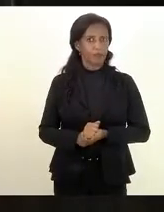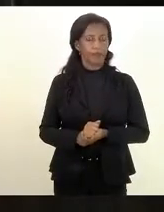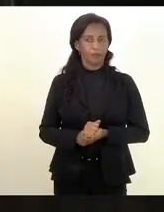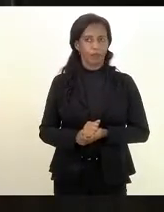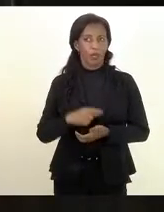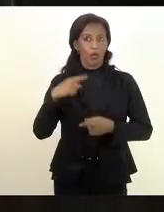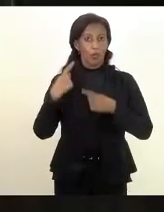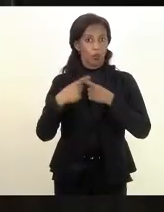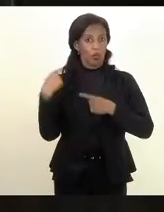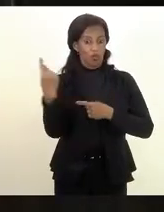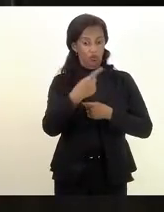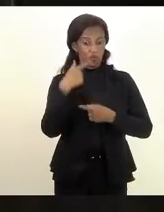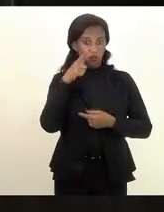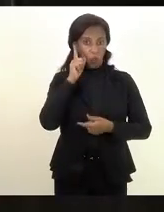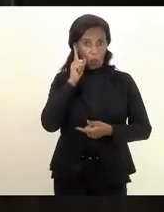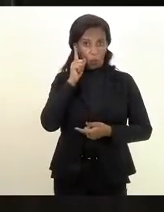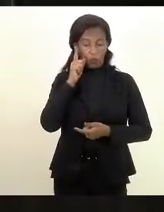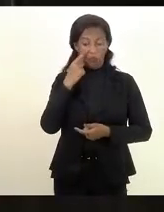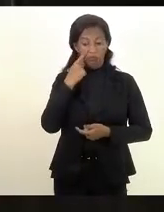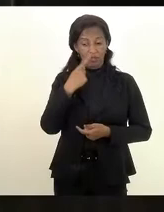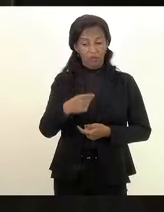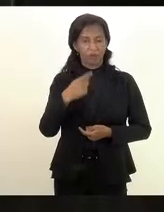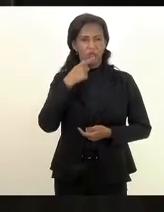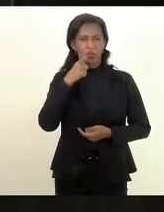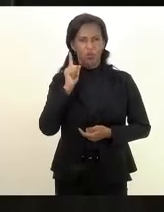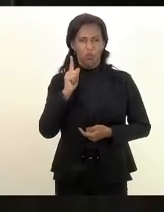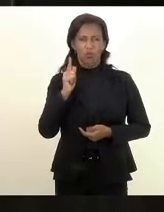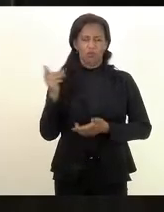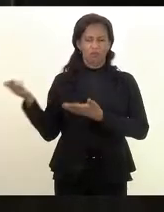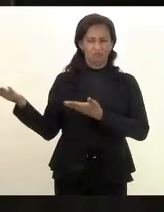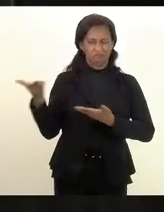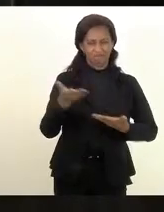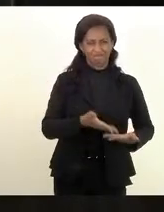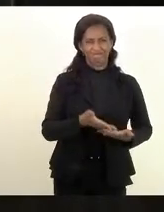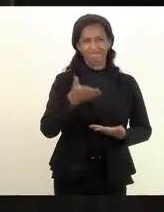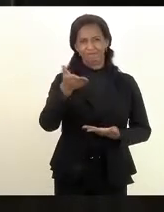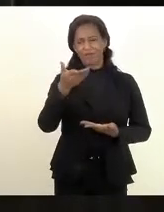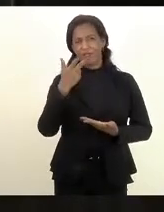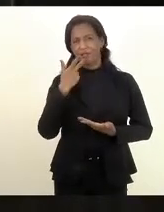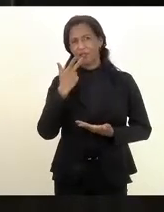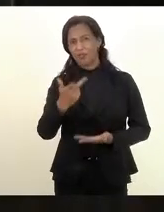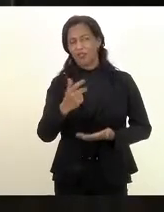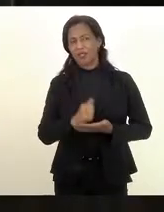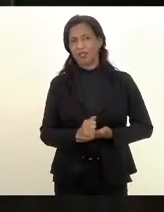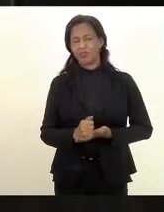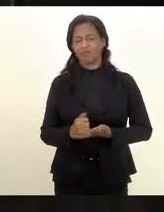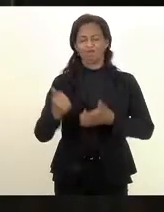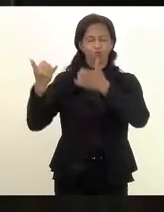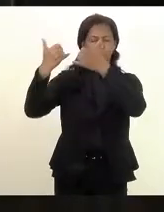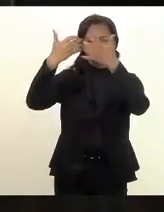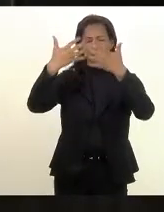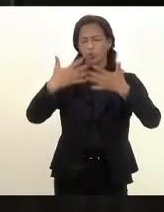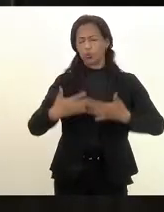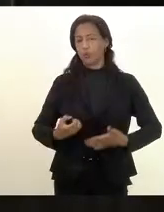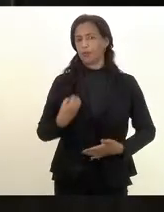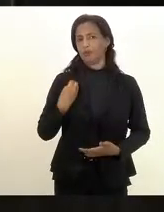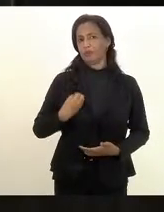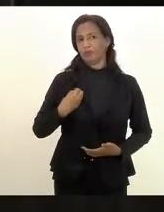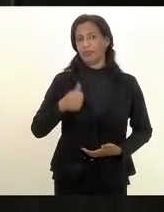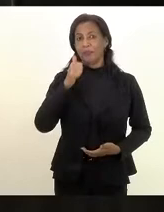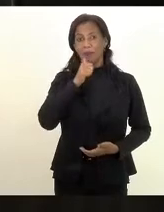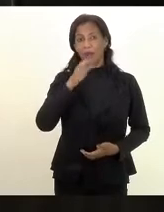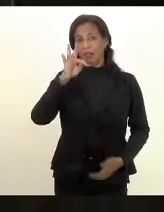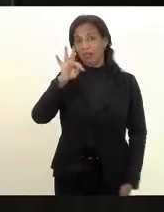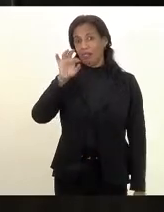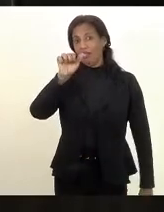porque eu estive presidindo e vi ali a senhora trazendo vossa excelência trazendo a questão vivenciada pelas mulheres do